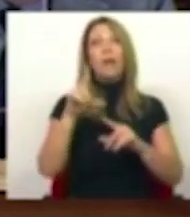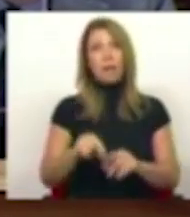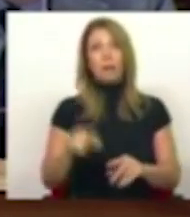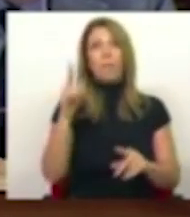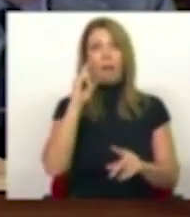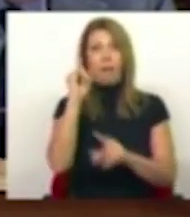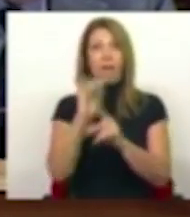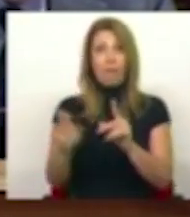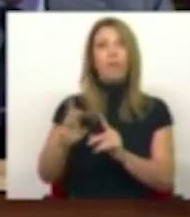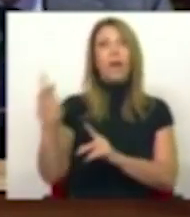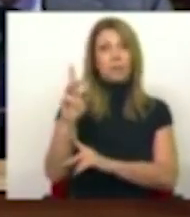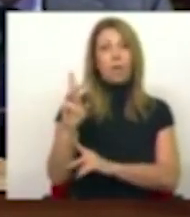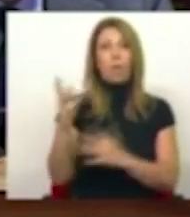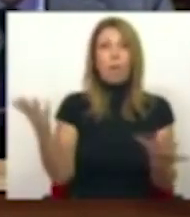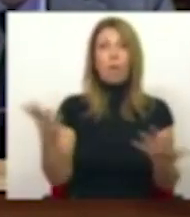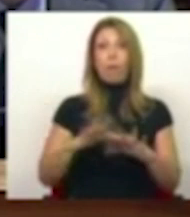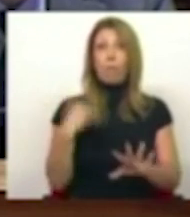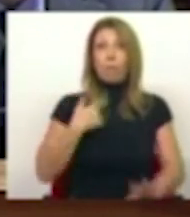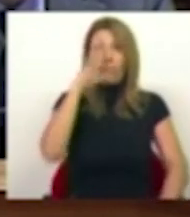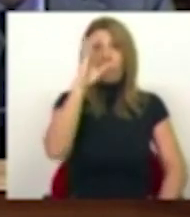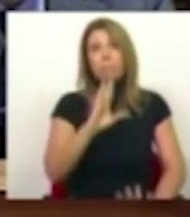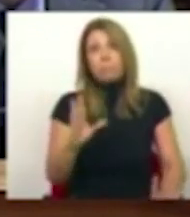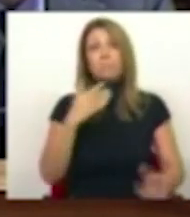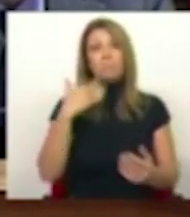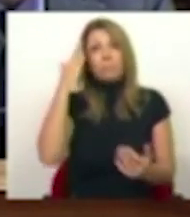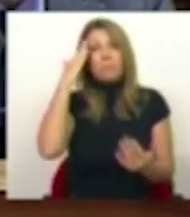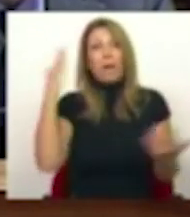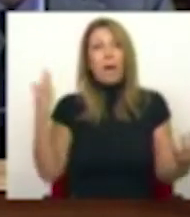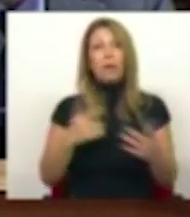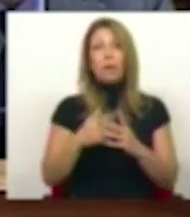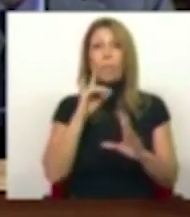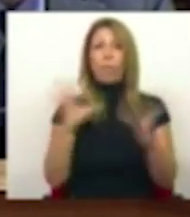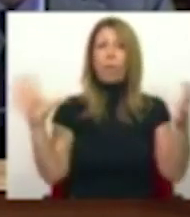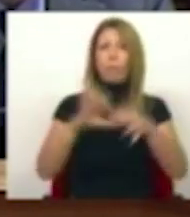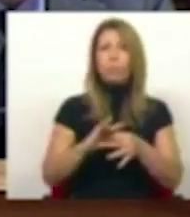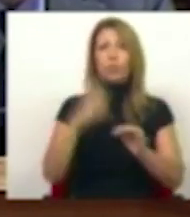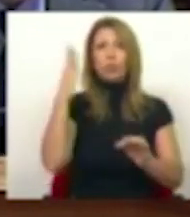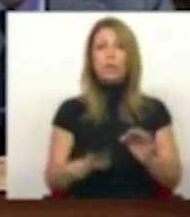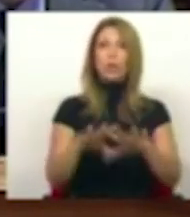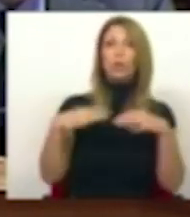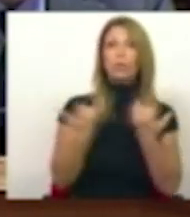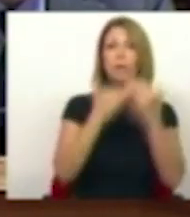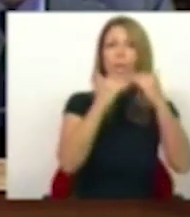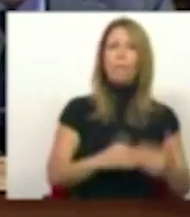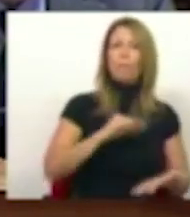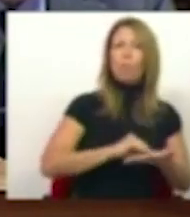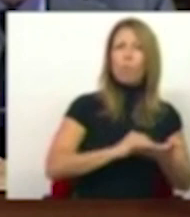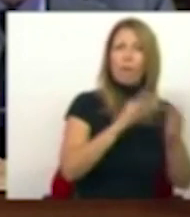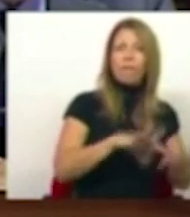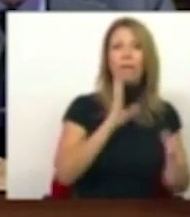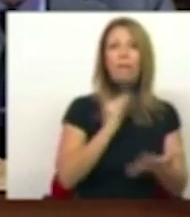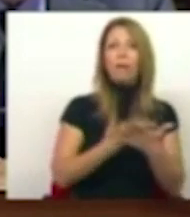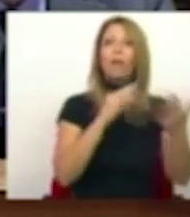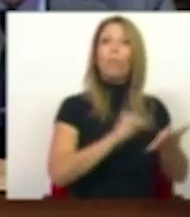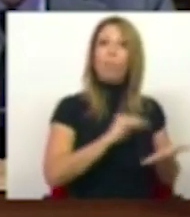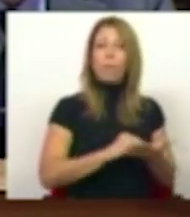noção que é da maior importância do ponto de vista da justiça social, da erradicação da pobreza, da redução das desigualdades e do ponto